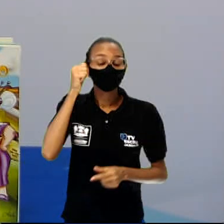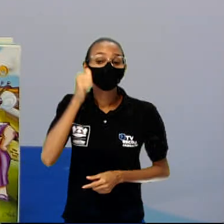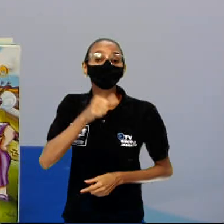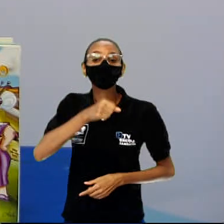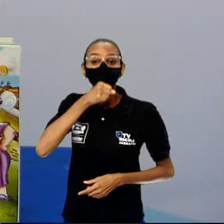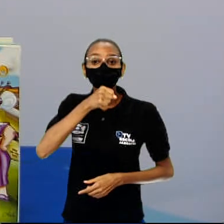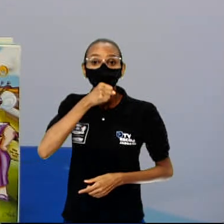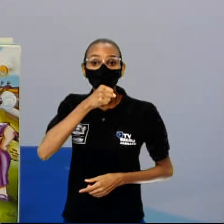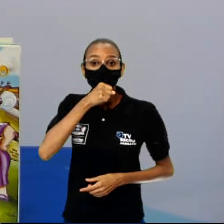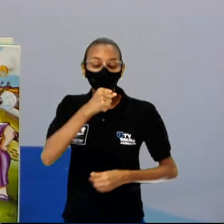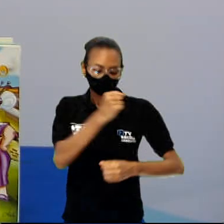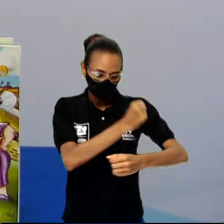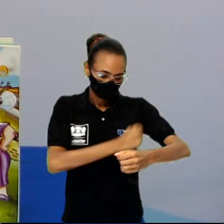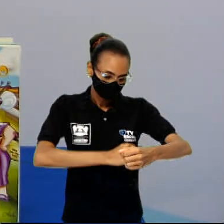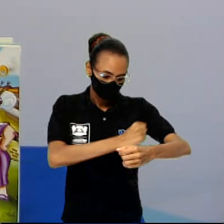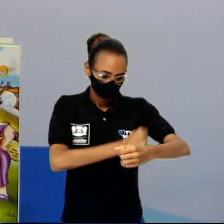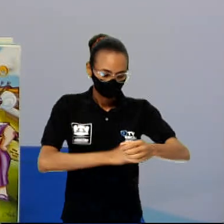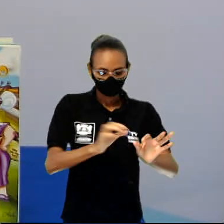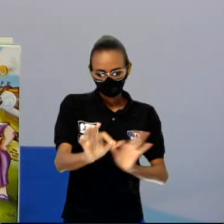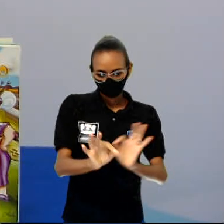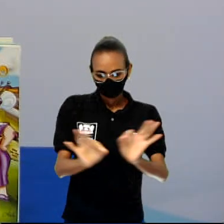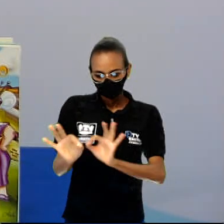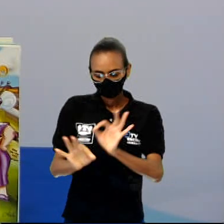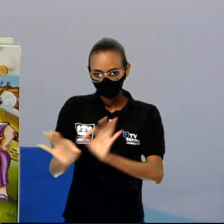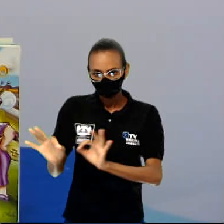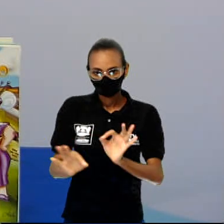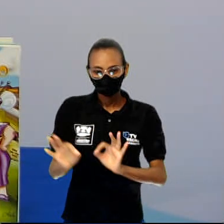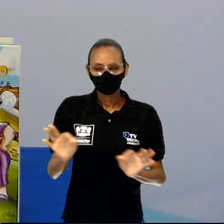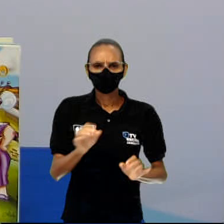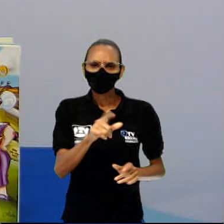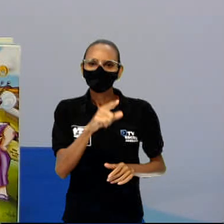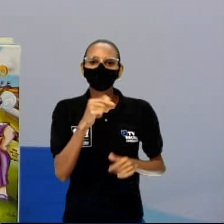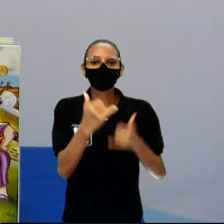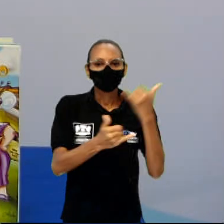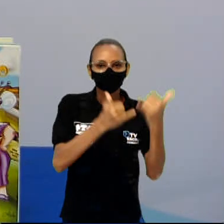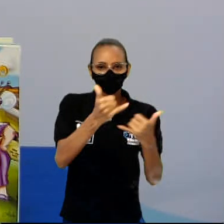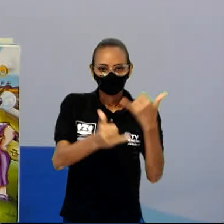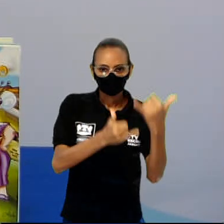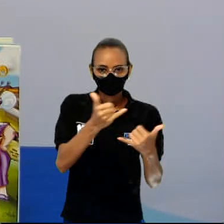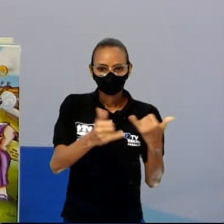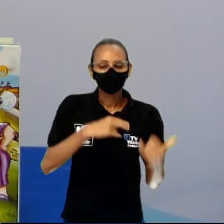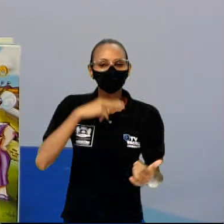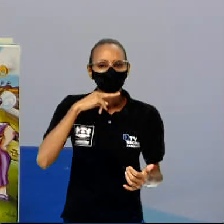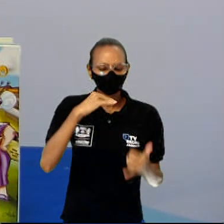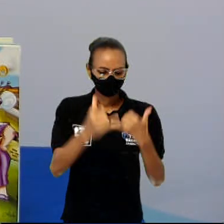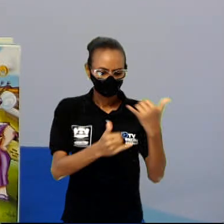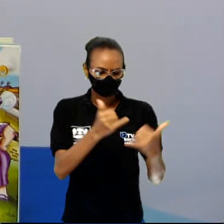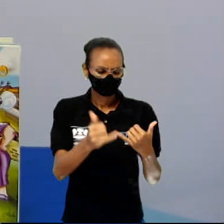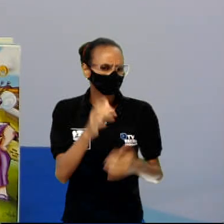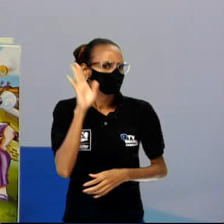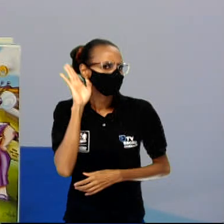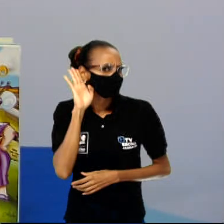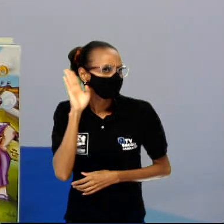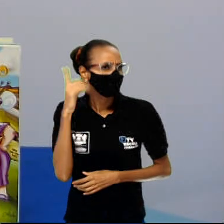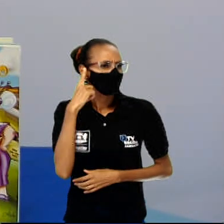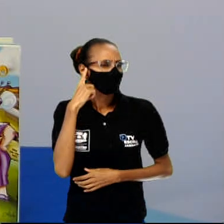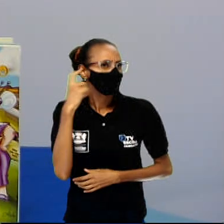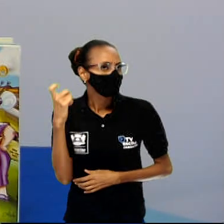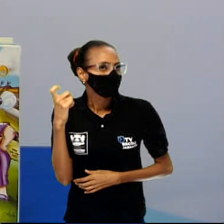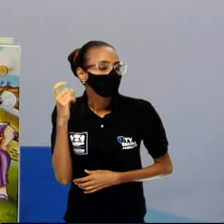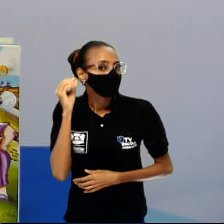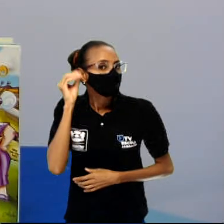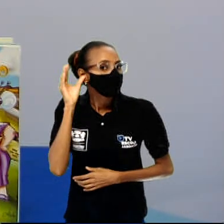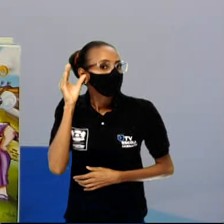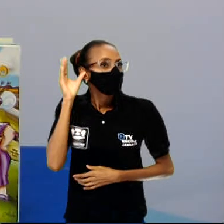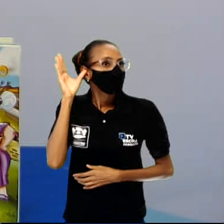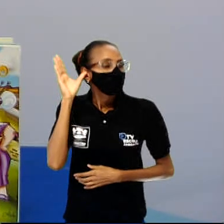cozinha, organizando as coisas, e os meninos estavam brincando lá na sala. Quando a vovó começou a ouvir um barulho muito, muito alto, era